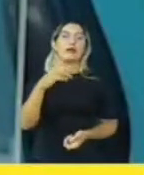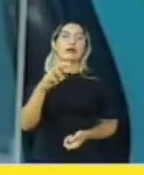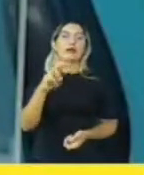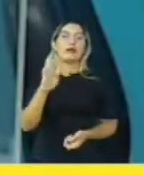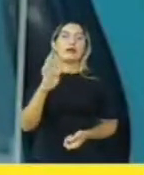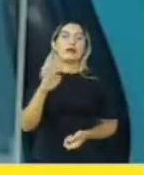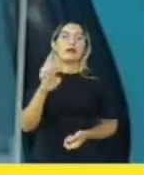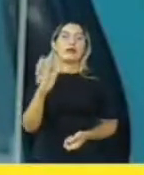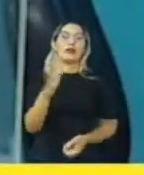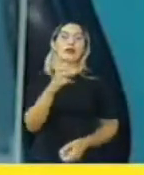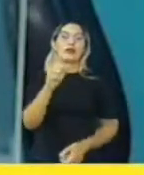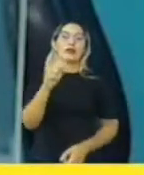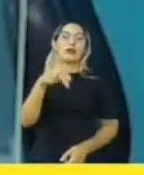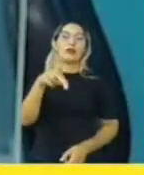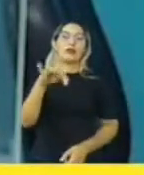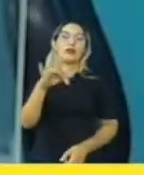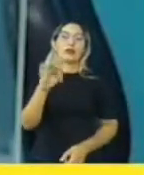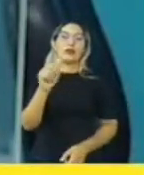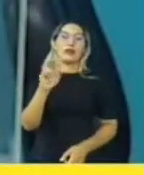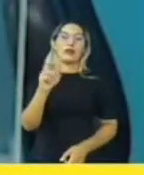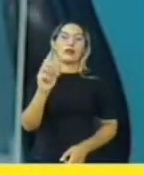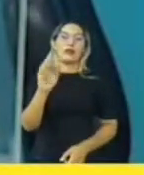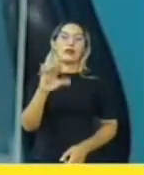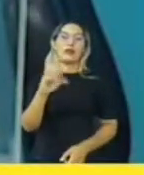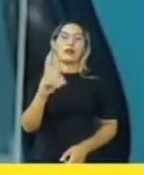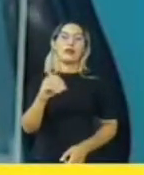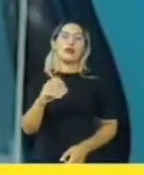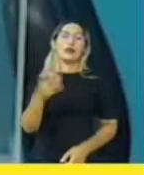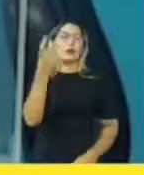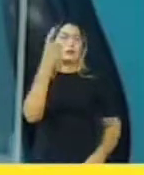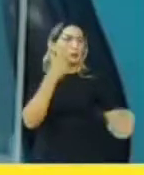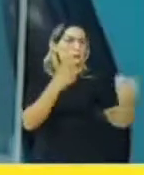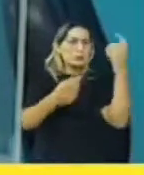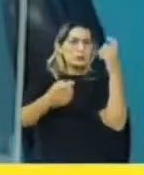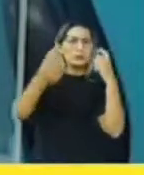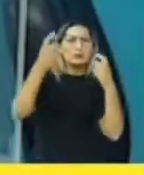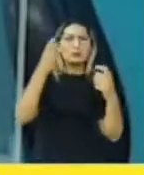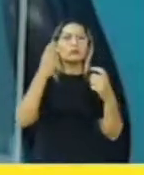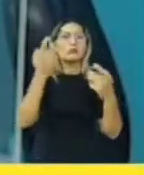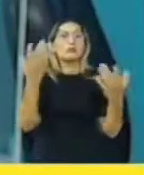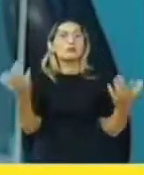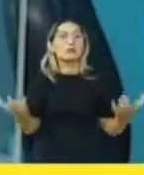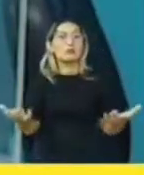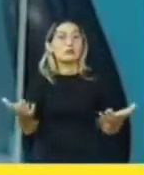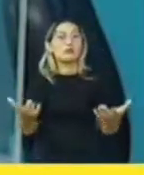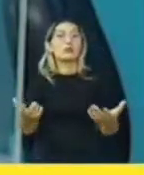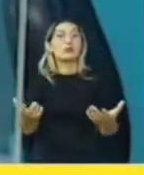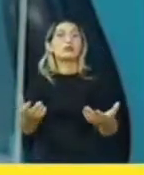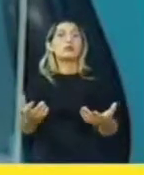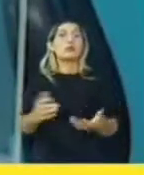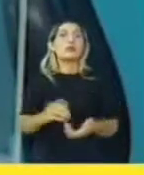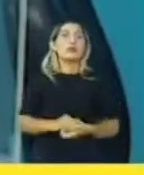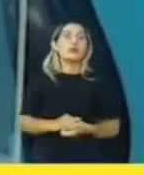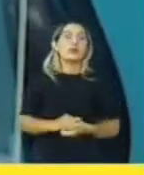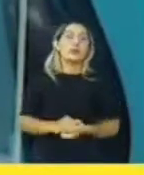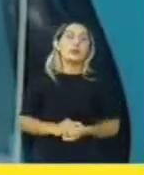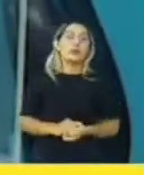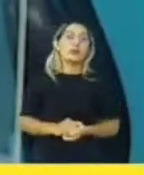e e gostaria de defender muitos estão inclusive muitos preocupados com a questão da